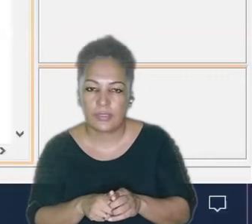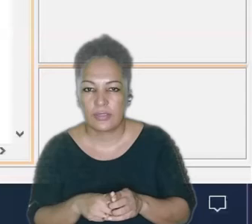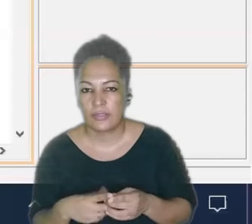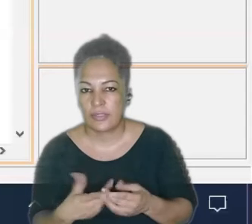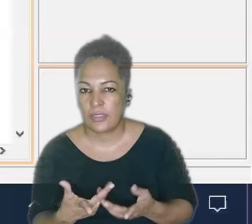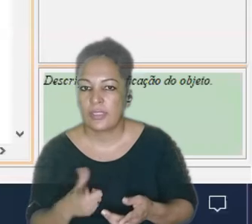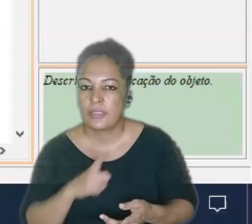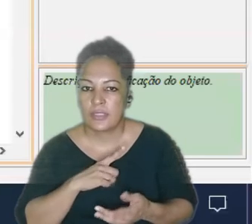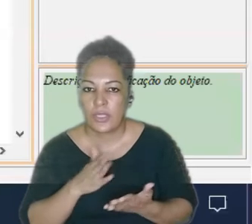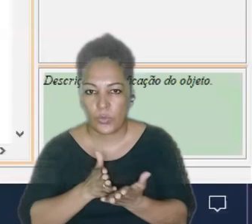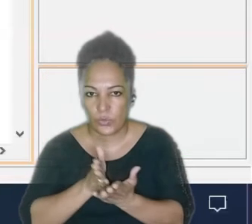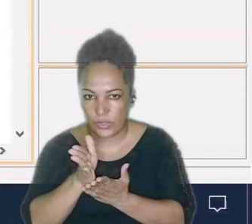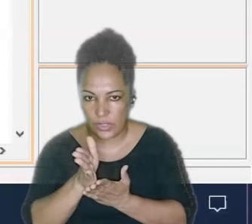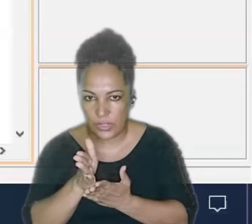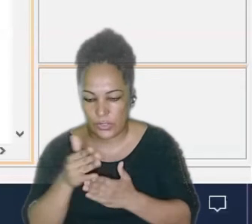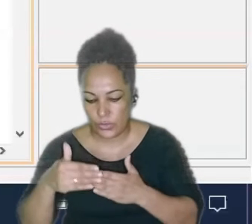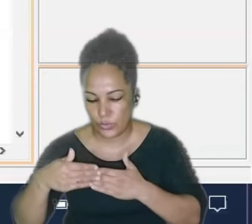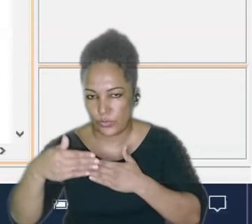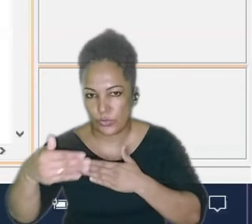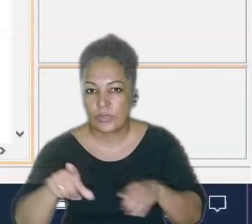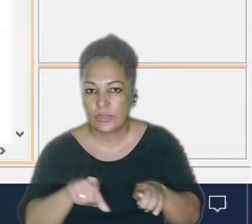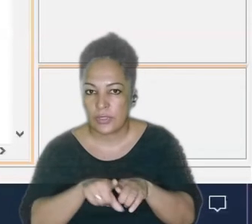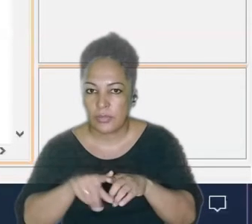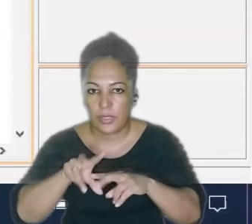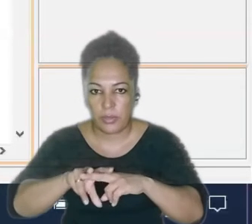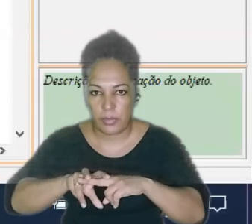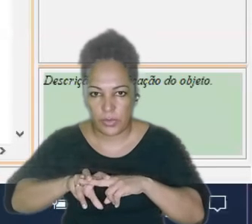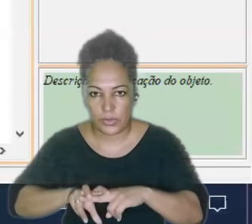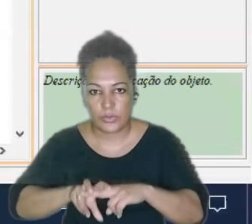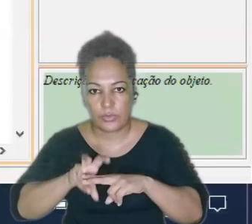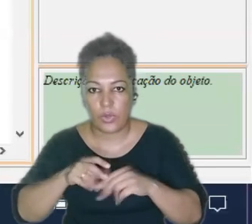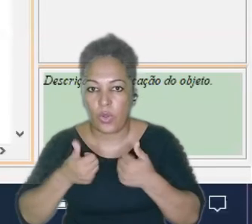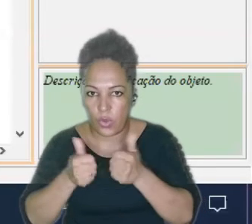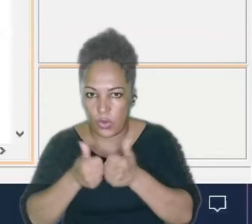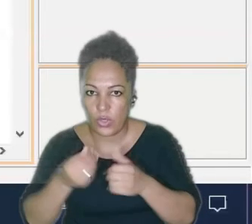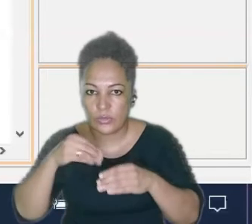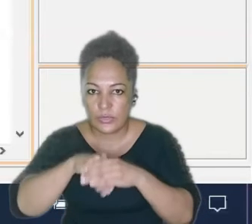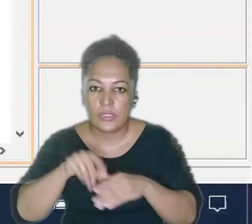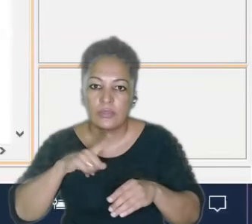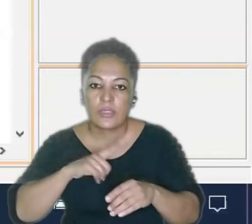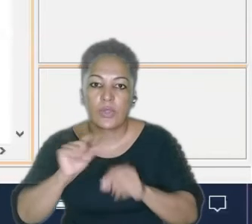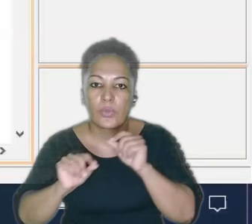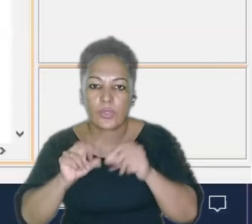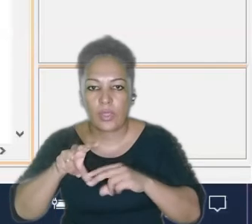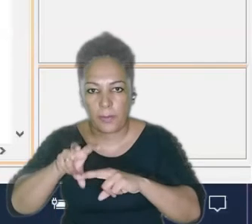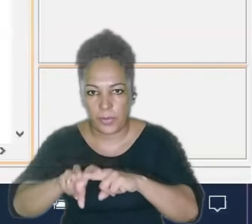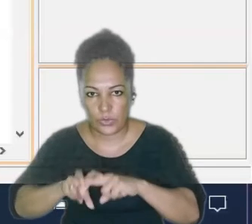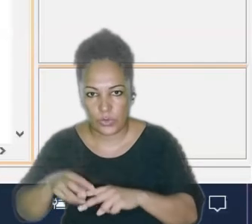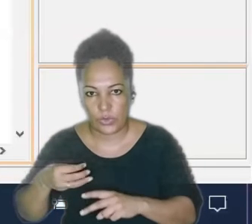passagem possui trecho e poltrona ônibus contém